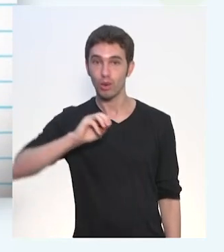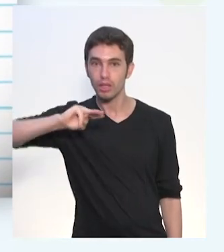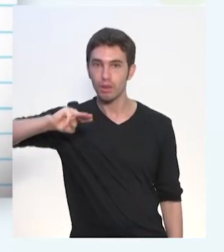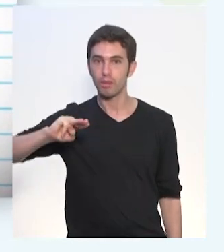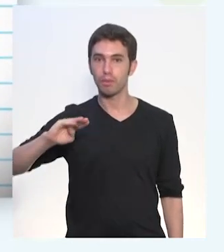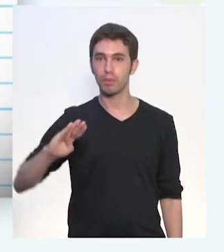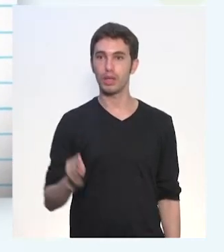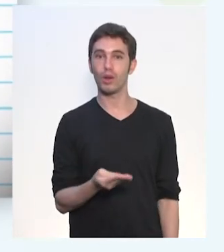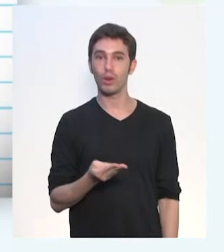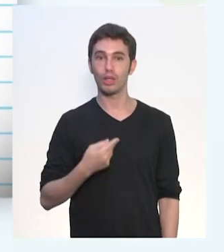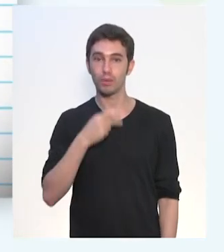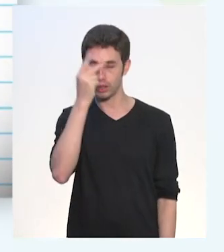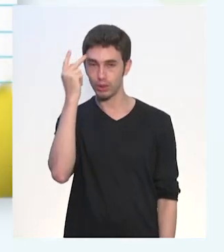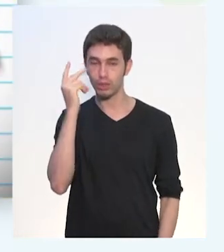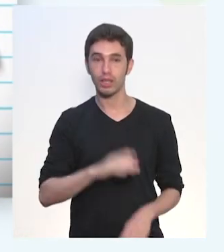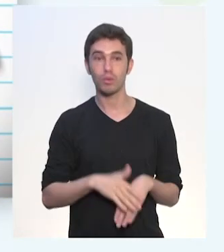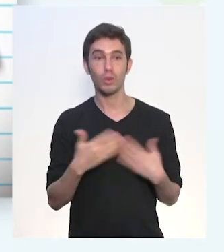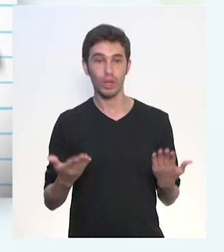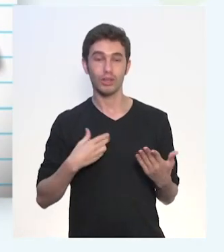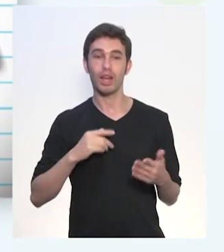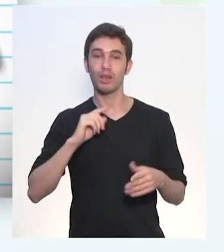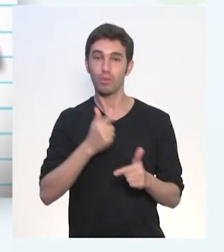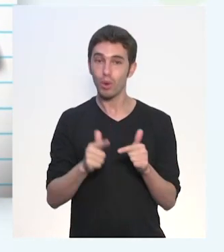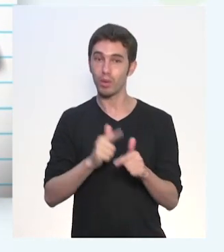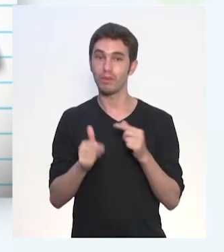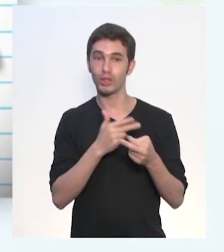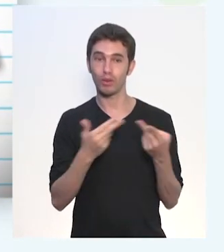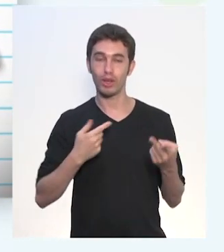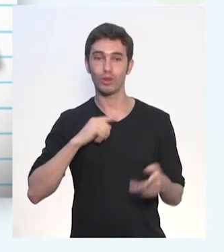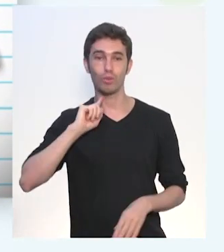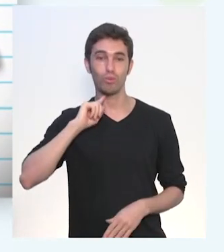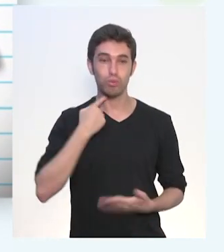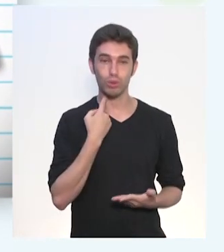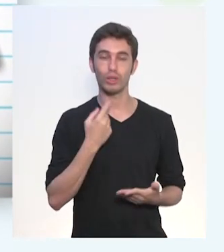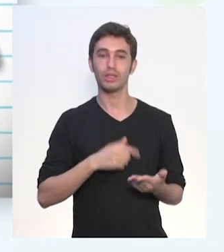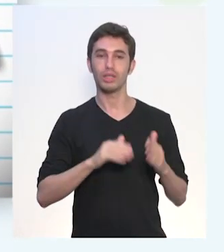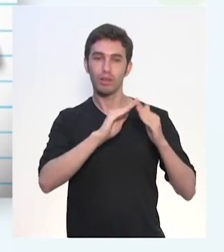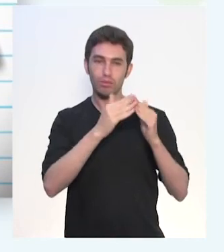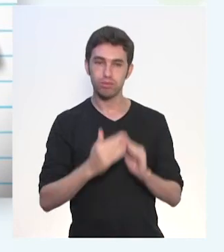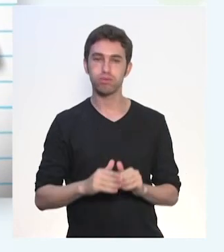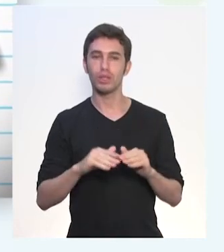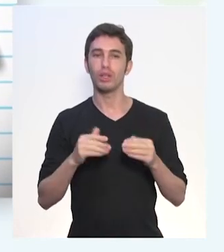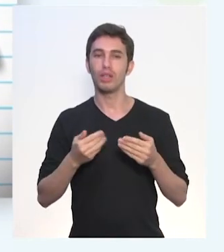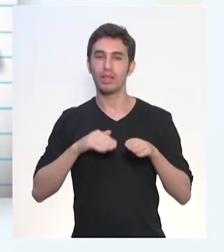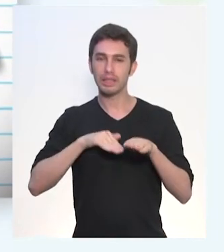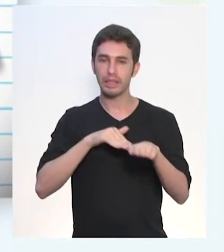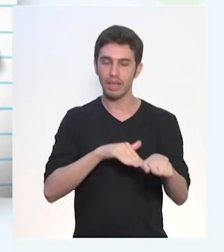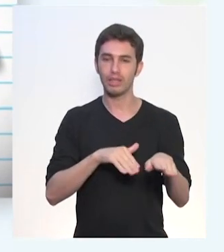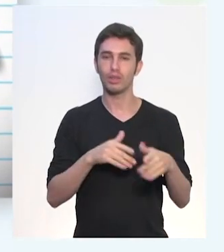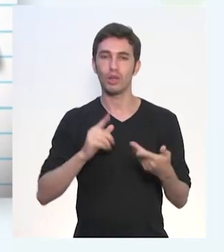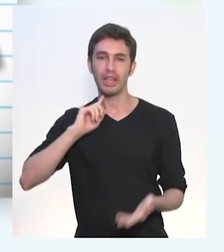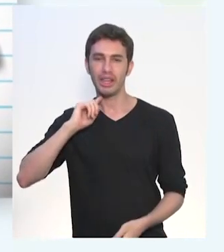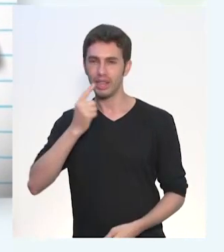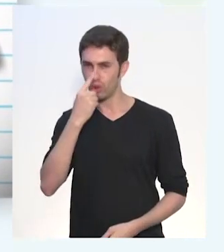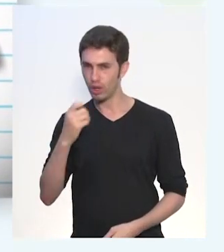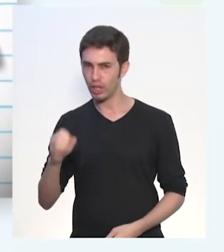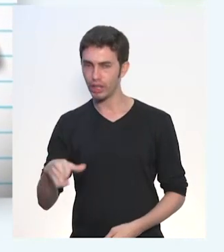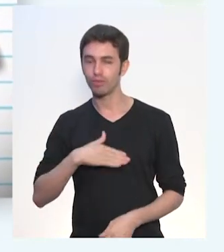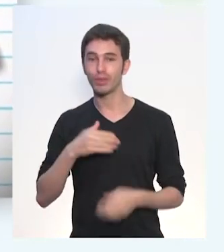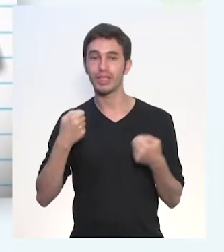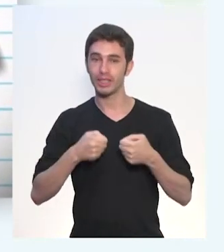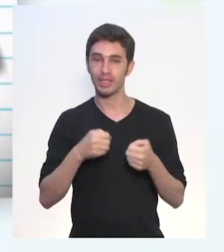transporte, habitação, poluição e resíduos precisam ser combatidos imediatamente com um planejamento urbano mais eficiente e a